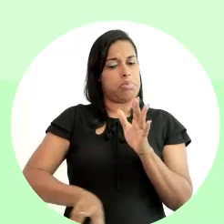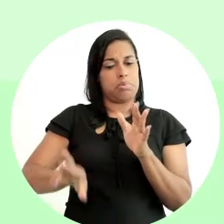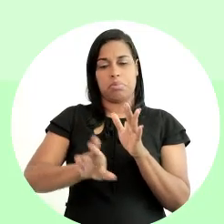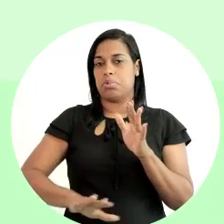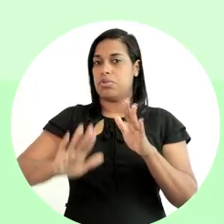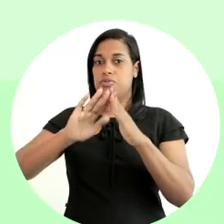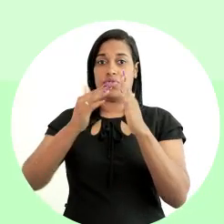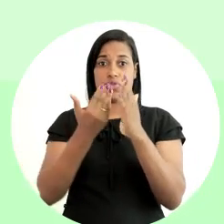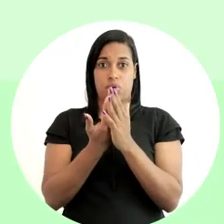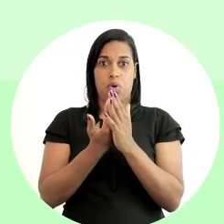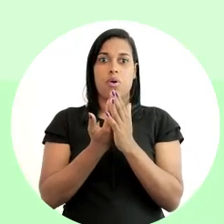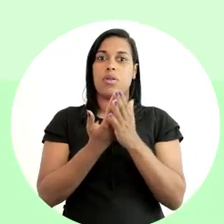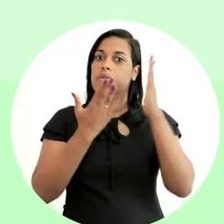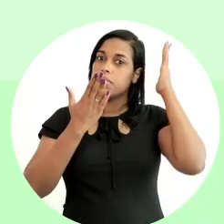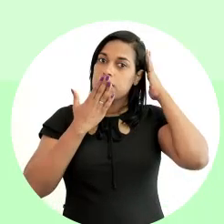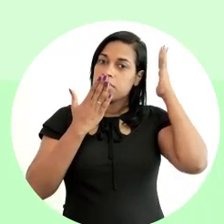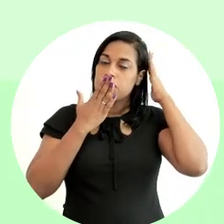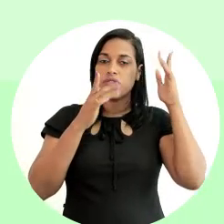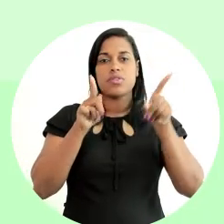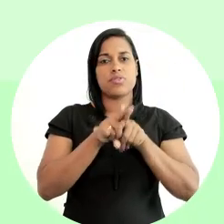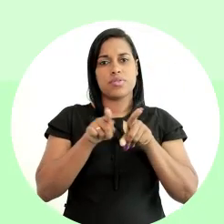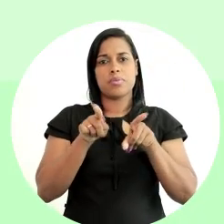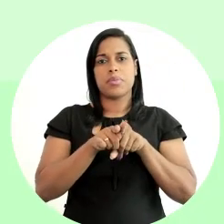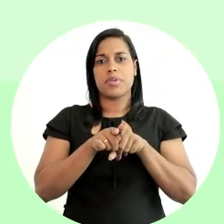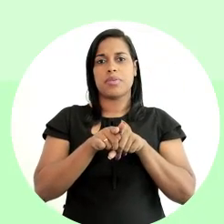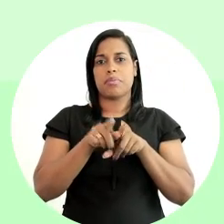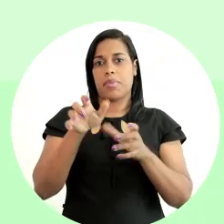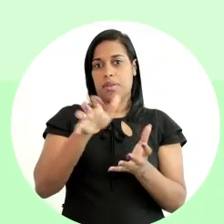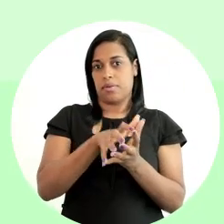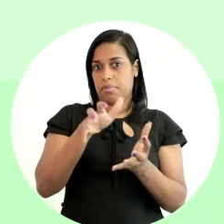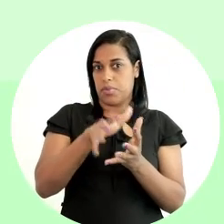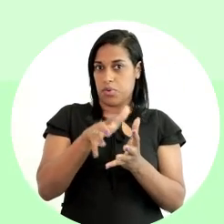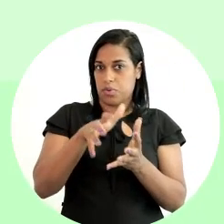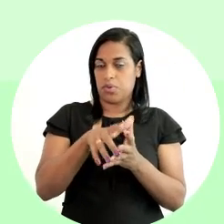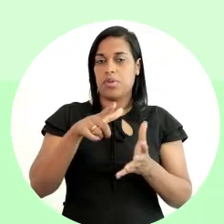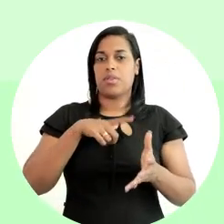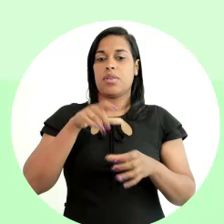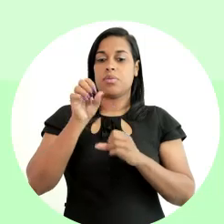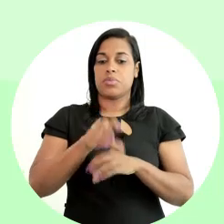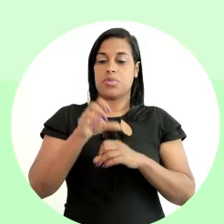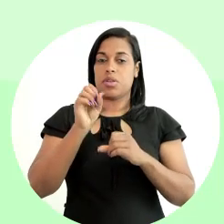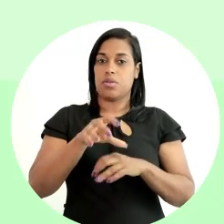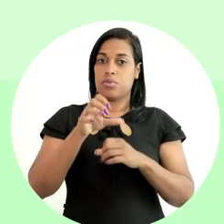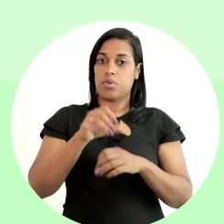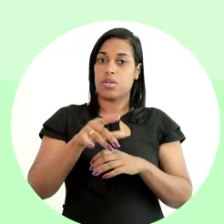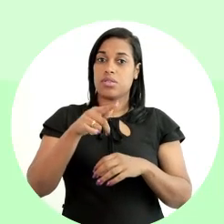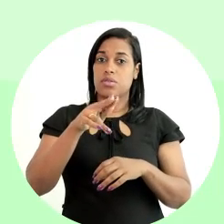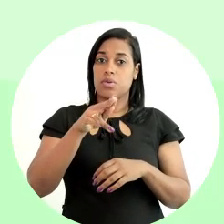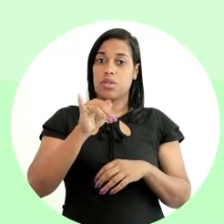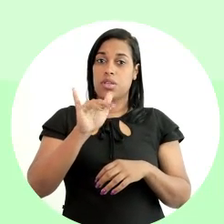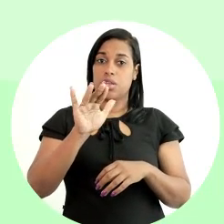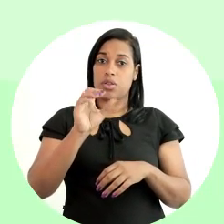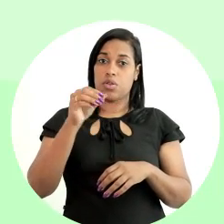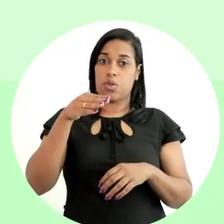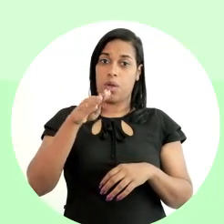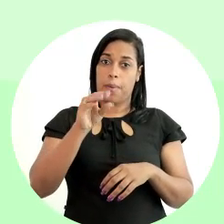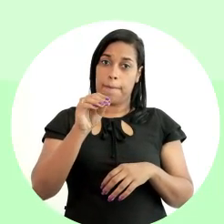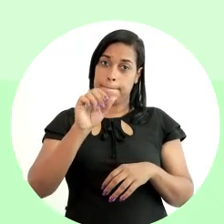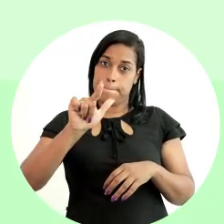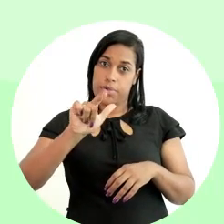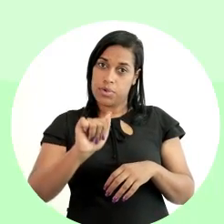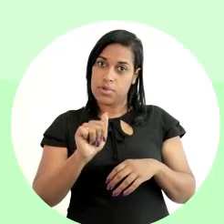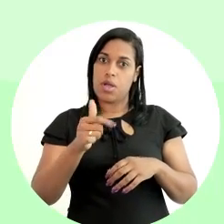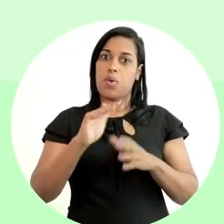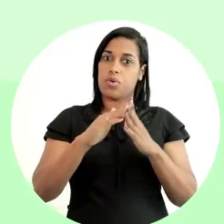escolas indígenas ao longo do estado de Pernambuco. Temos educação quilombola, com